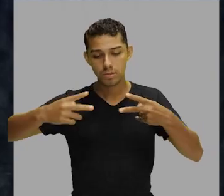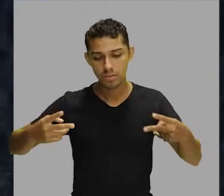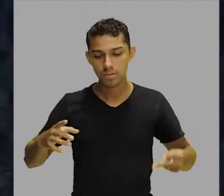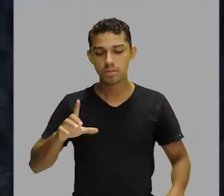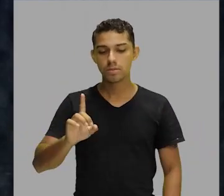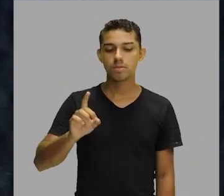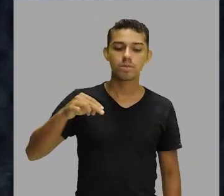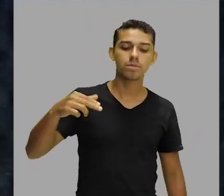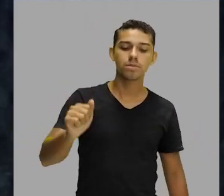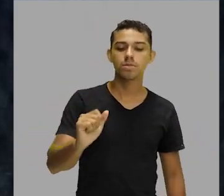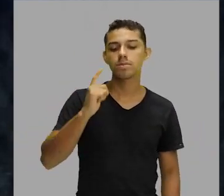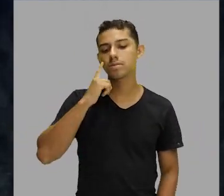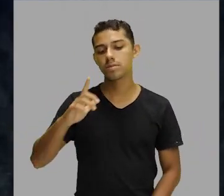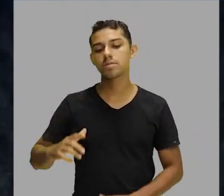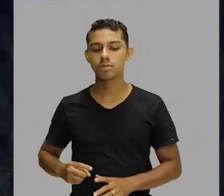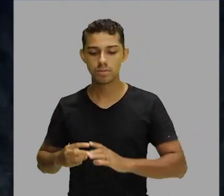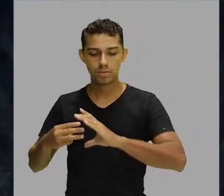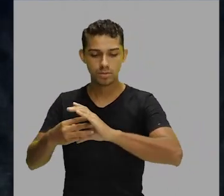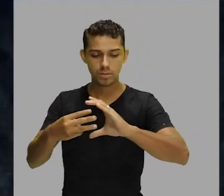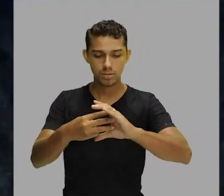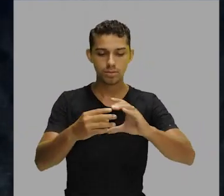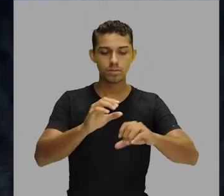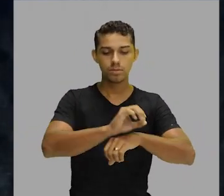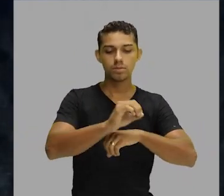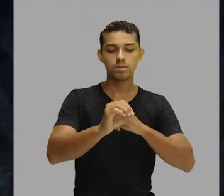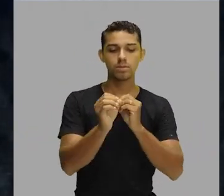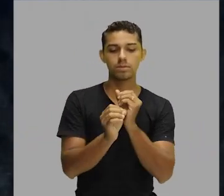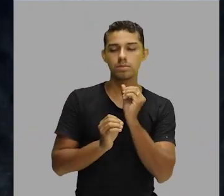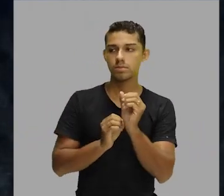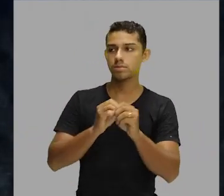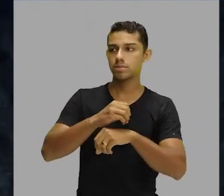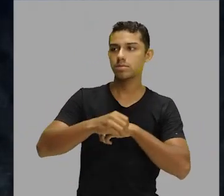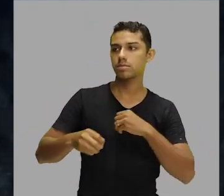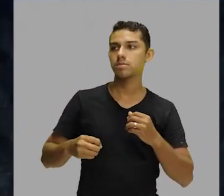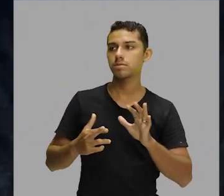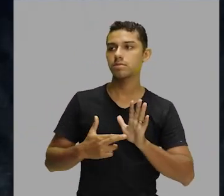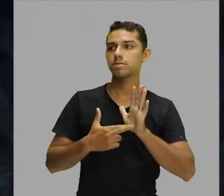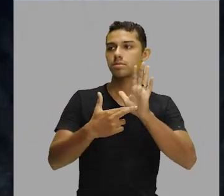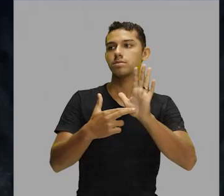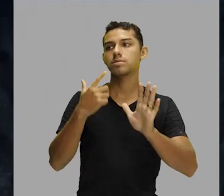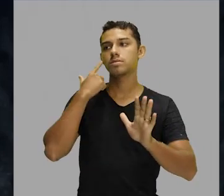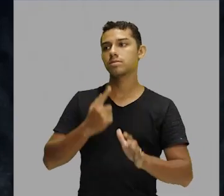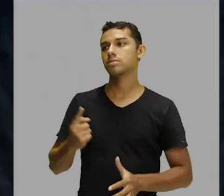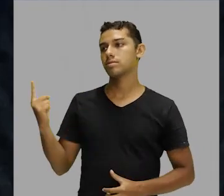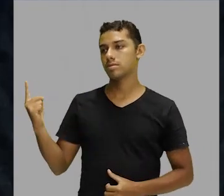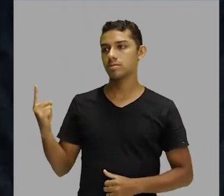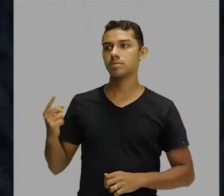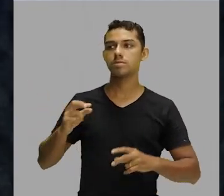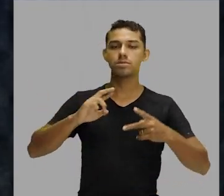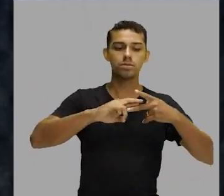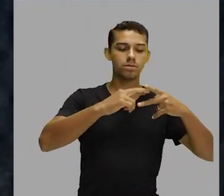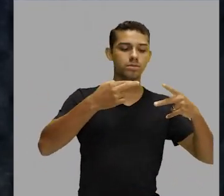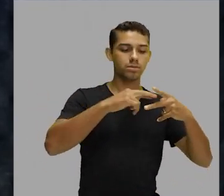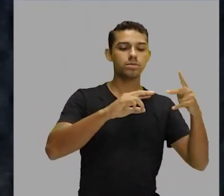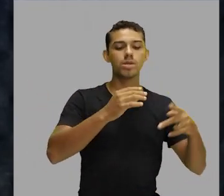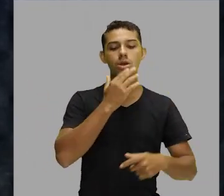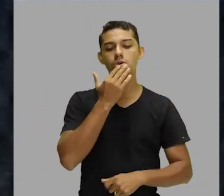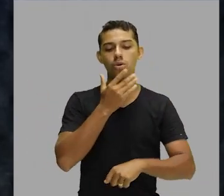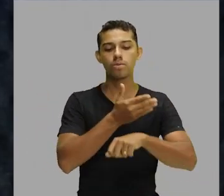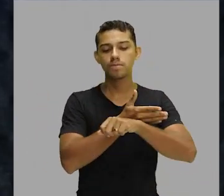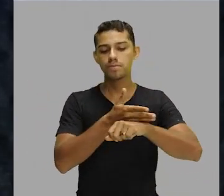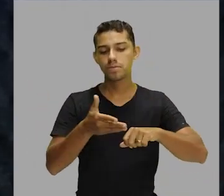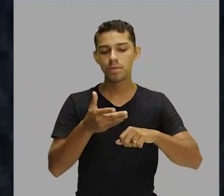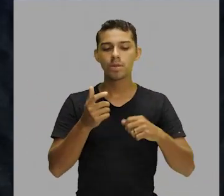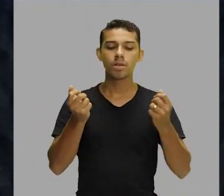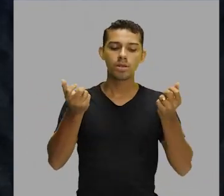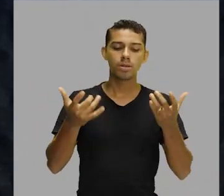só, a molécula de RNA está sendo representada por essa molécula branca aqui. Isso